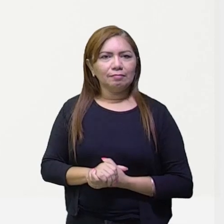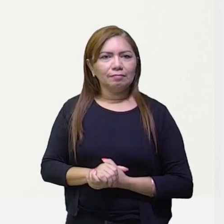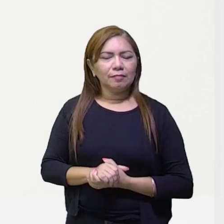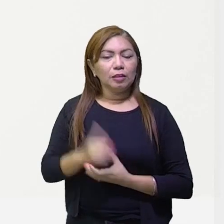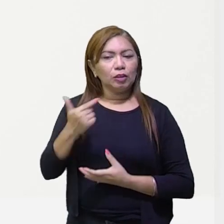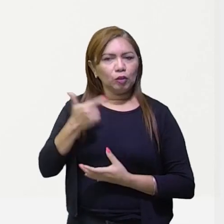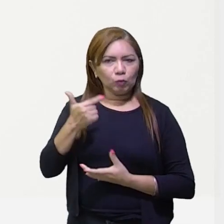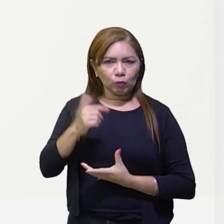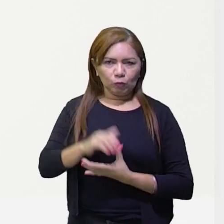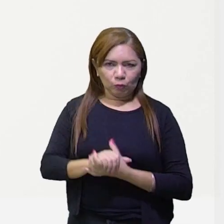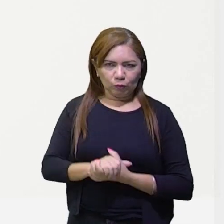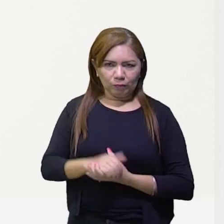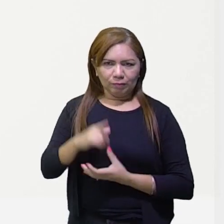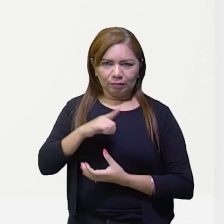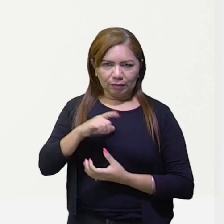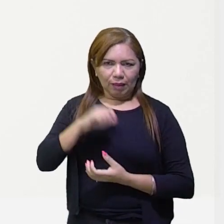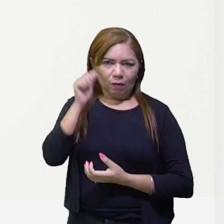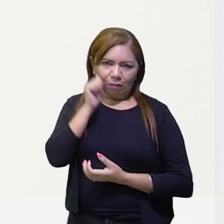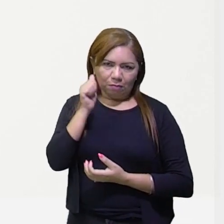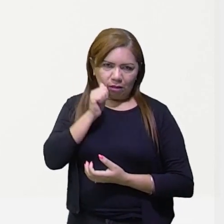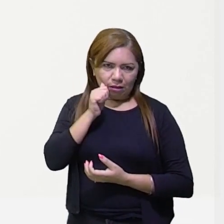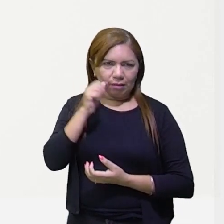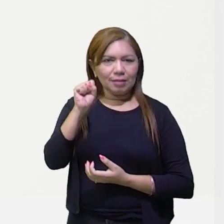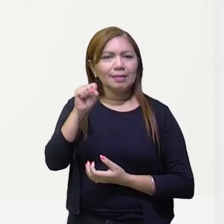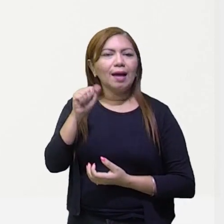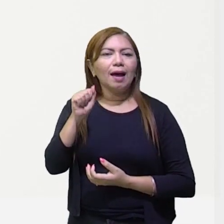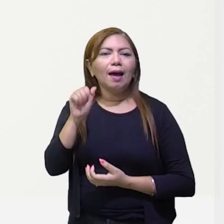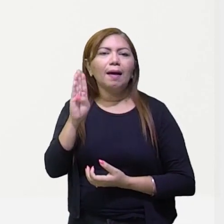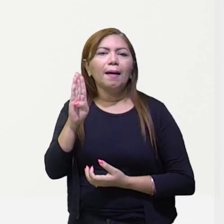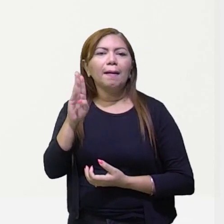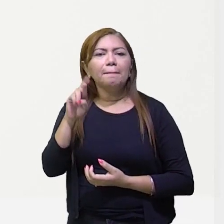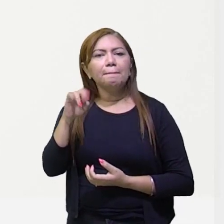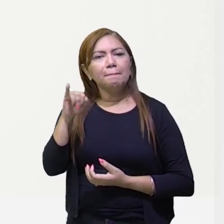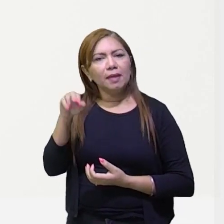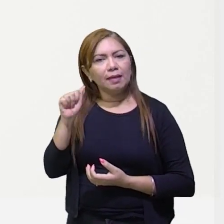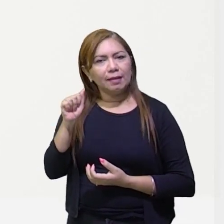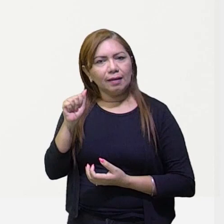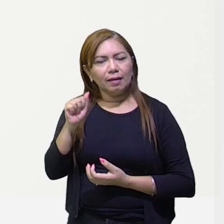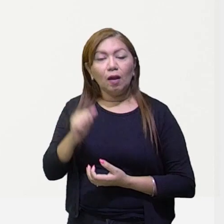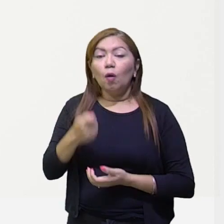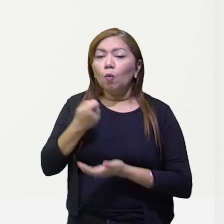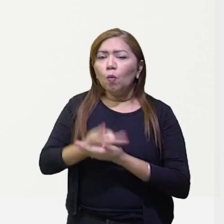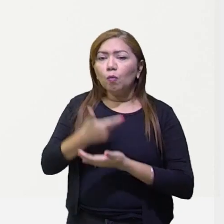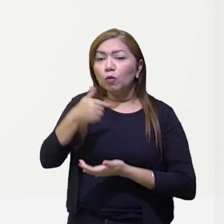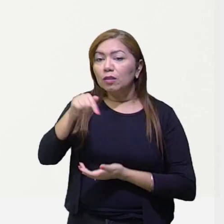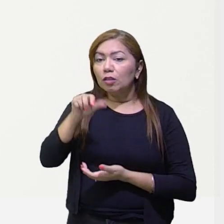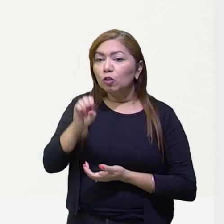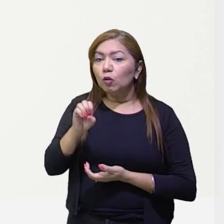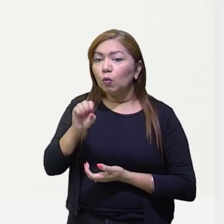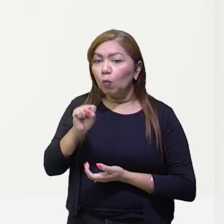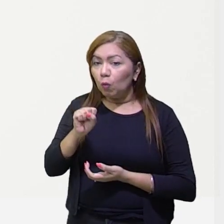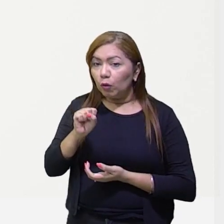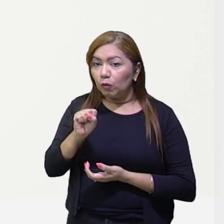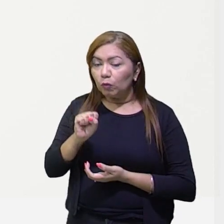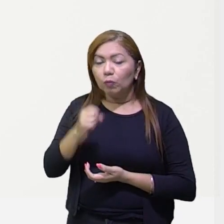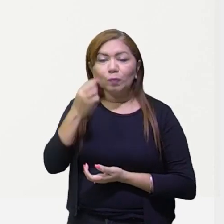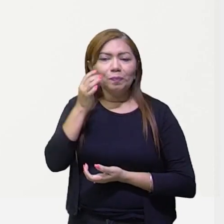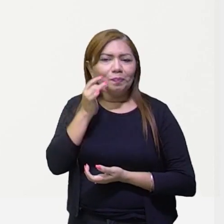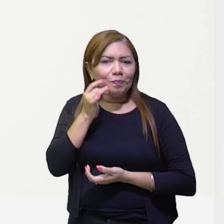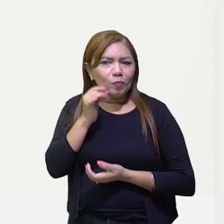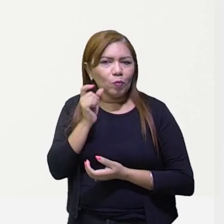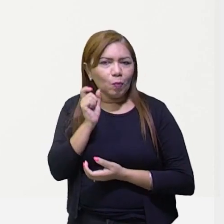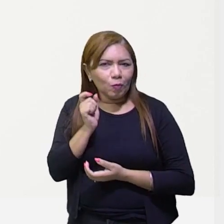Nosso segundo exercitando. Sabrina comprou 78 brigadeiros e decidiu dividir com suas